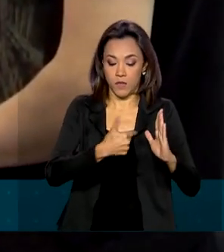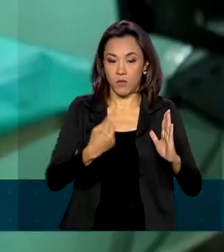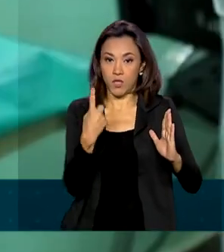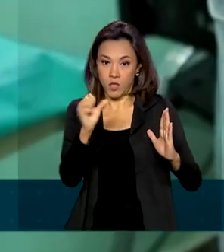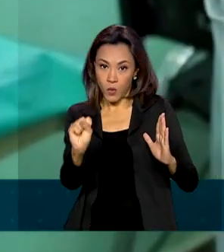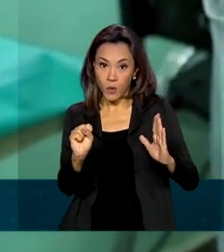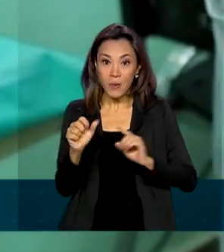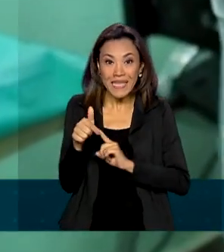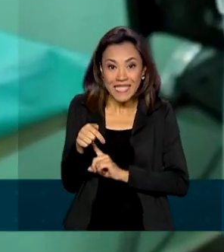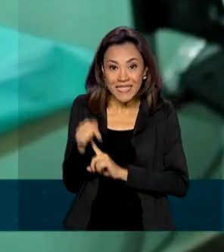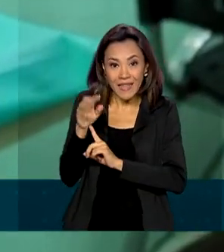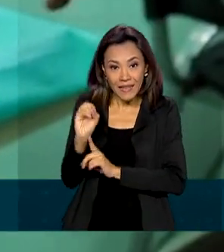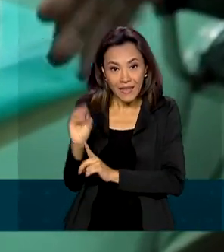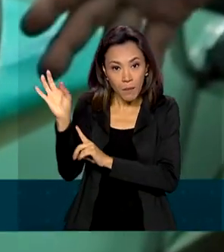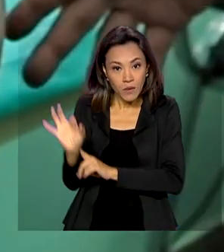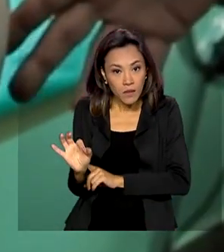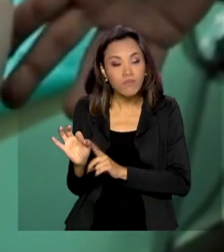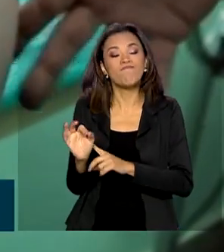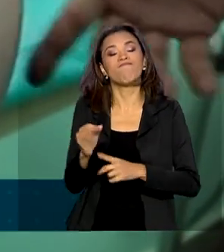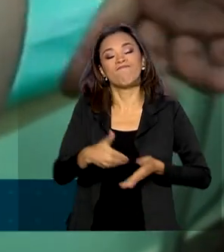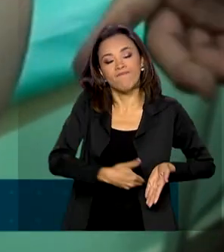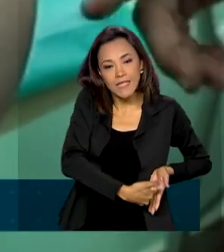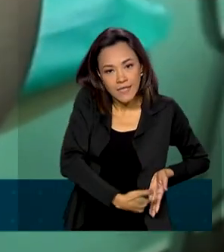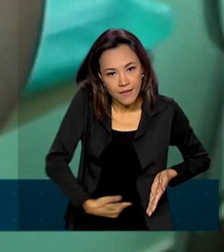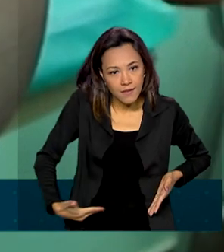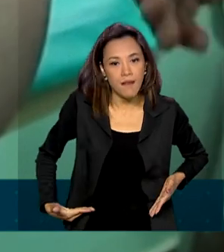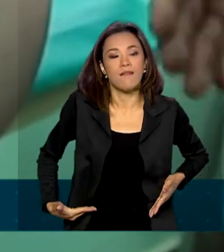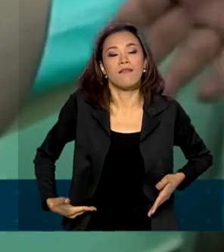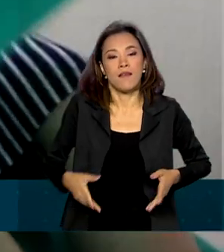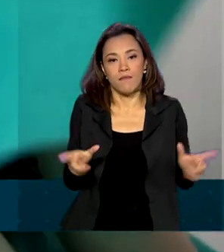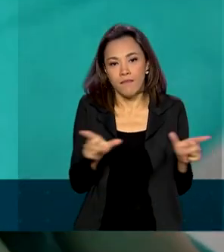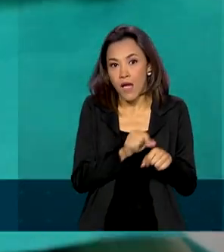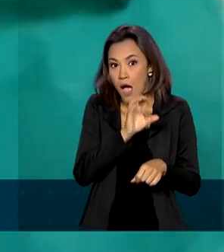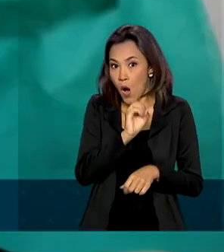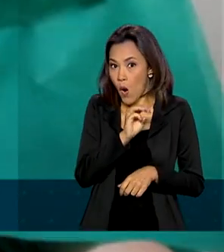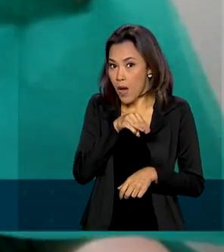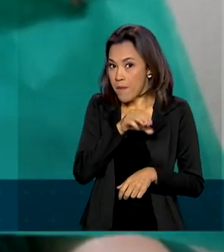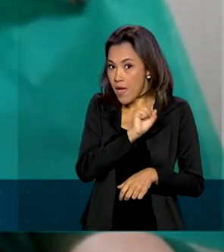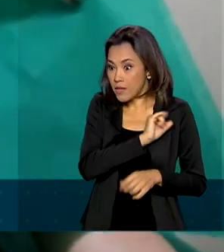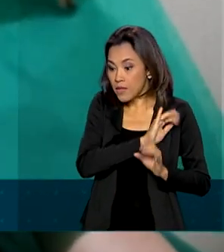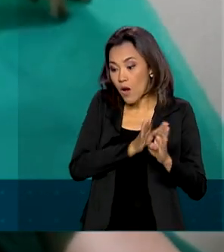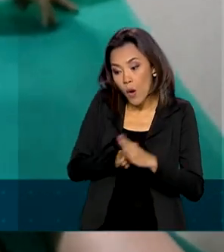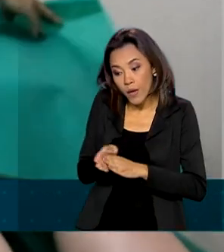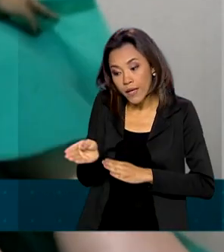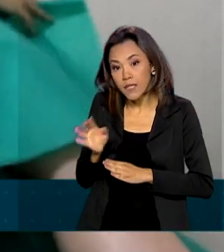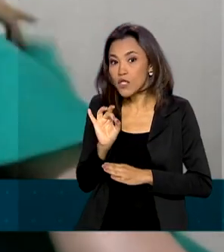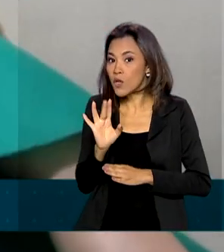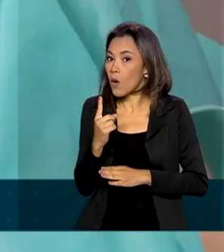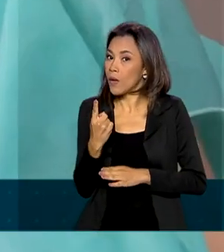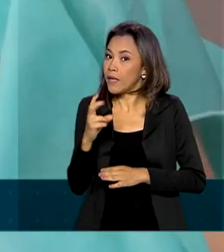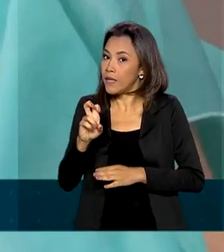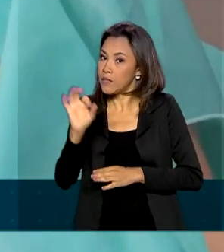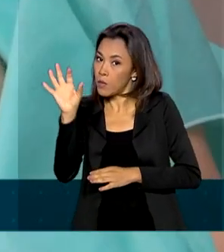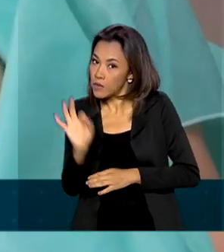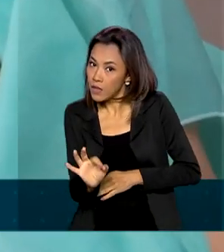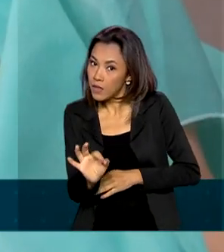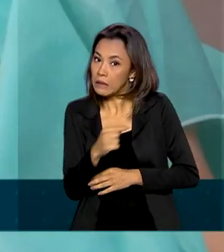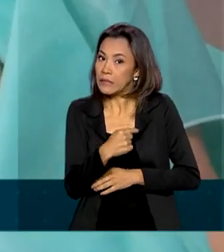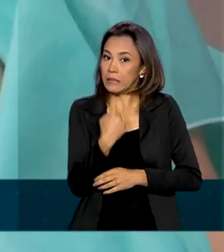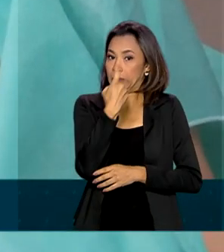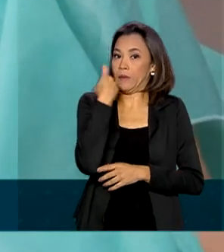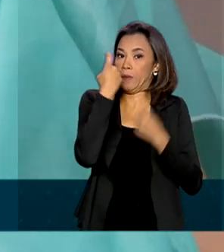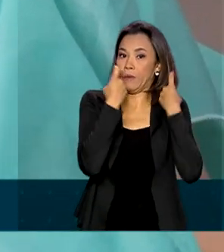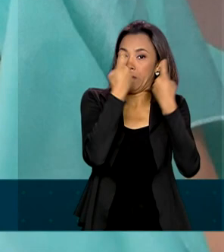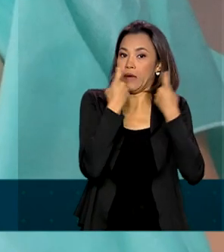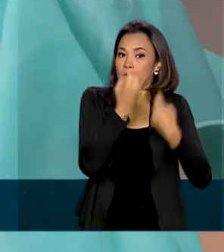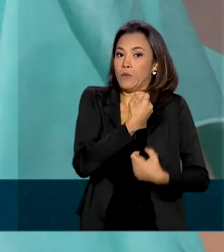setenta por cento foram cesáreas quando ao MS recomenda até quinze por cento preocupada